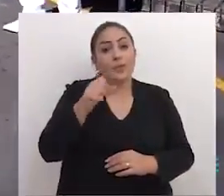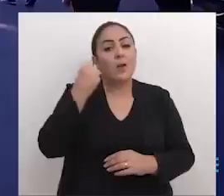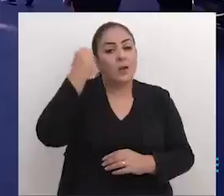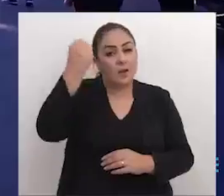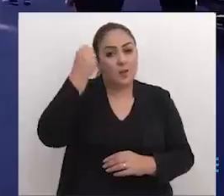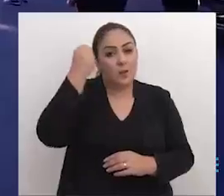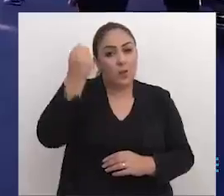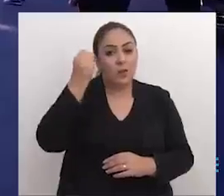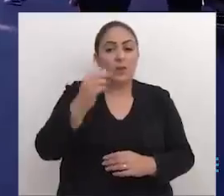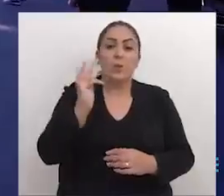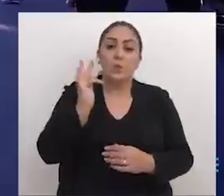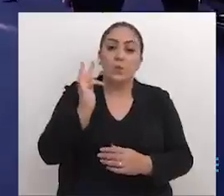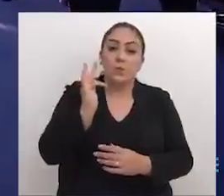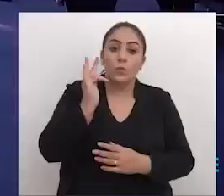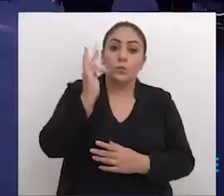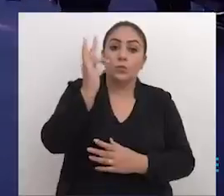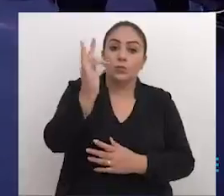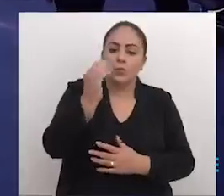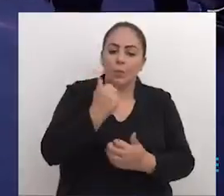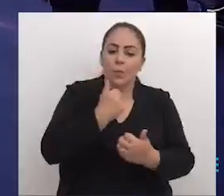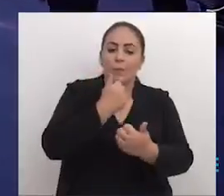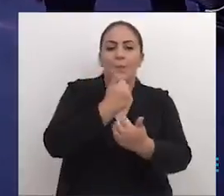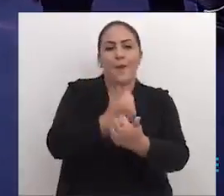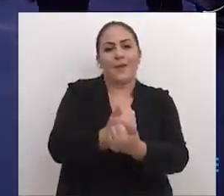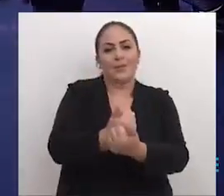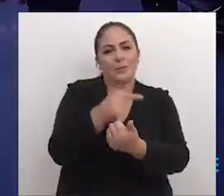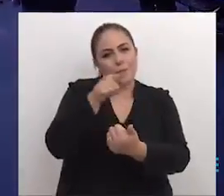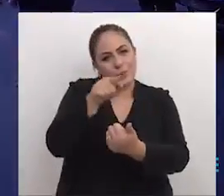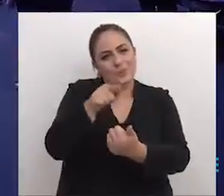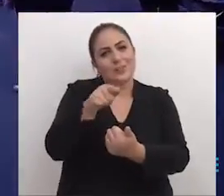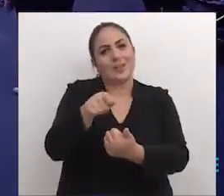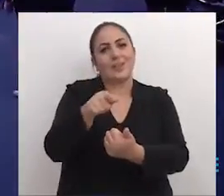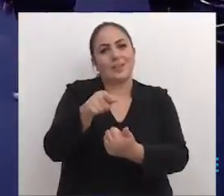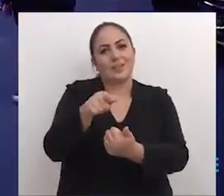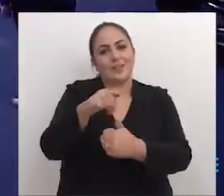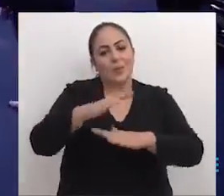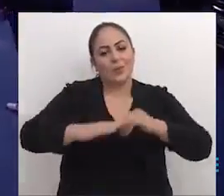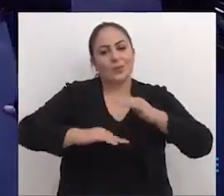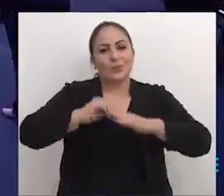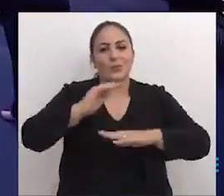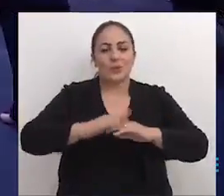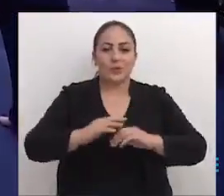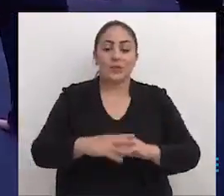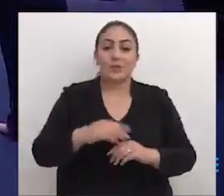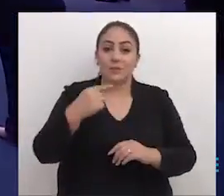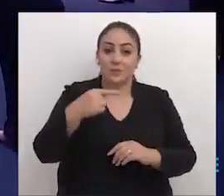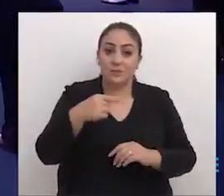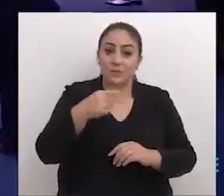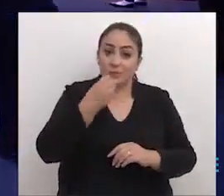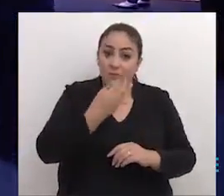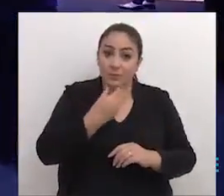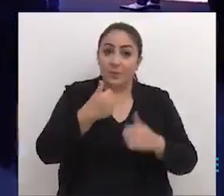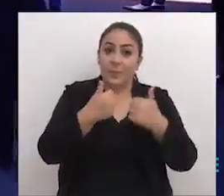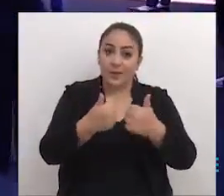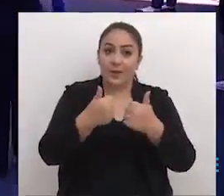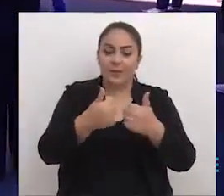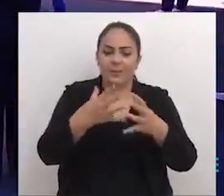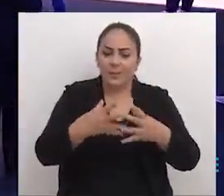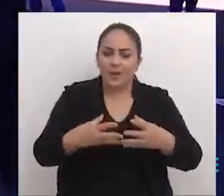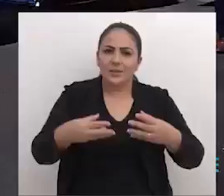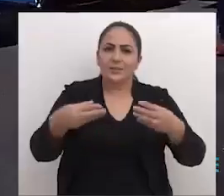um herói. O futuro ali bem perto é você quem constrói. Fique bem, vai